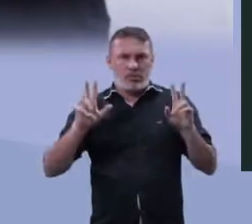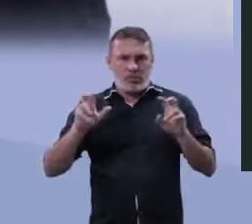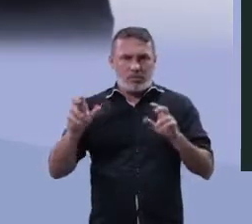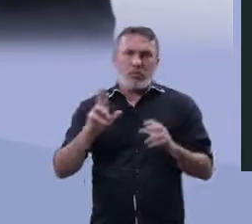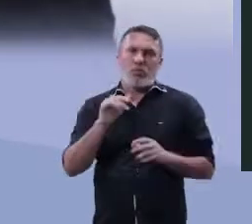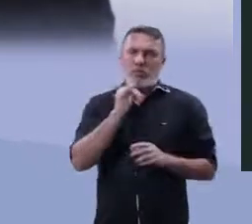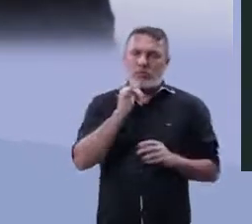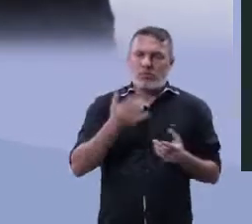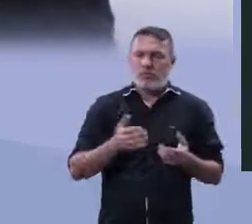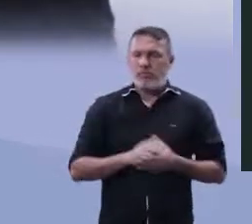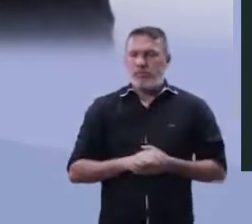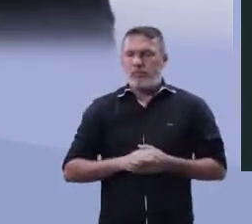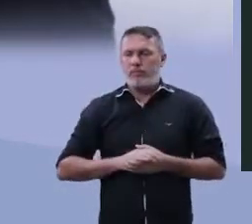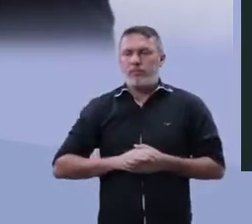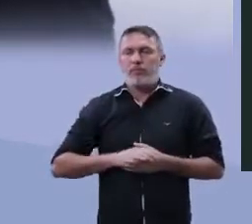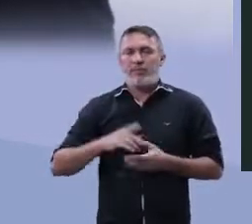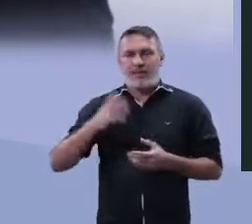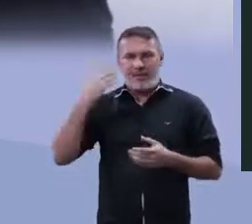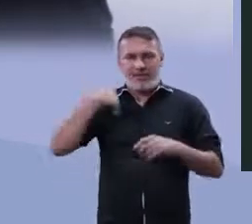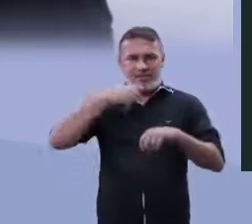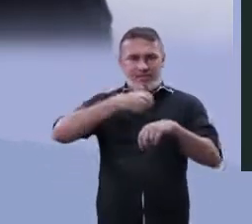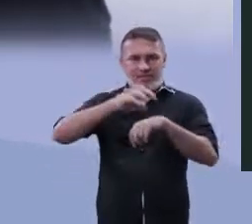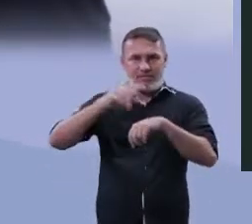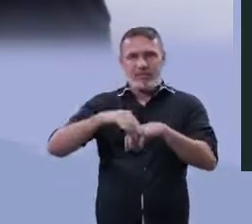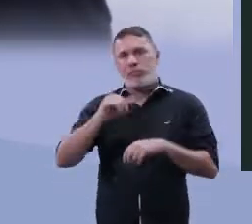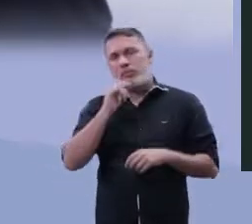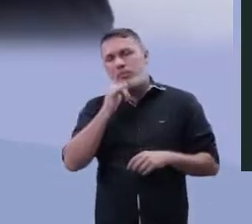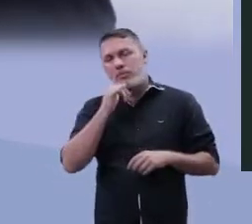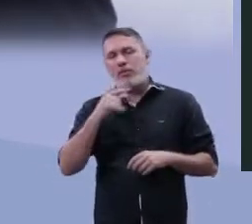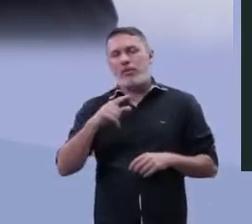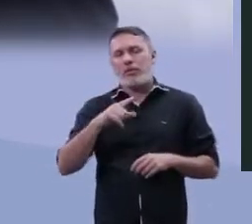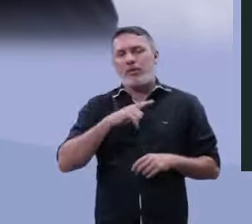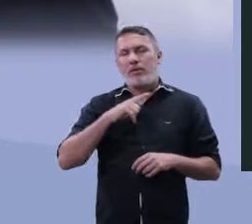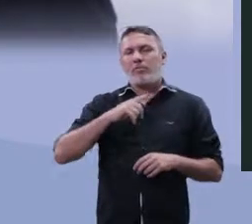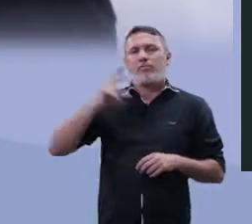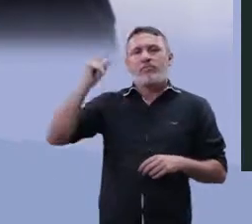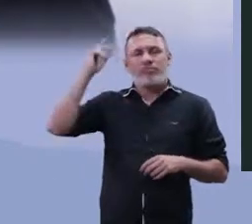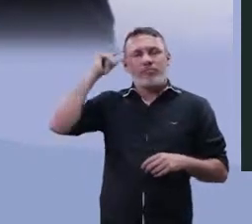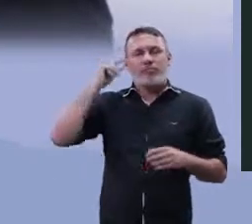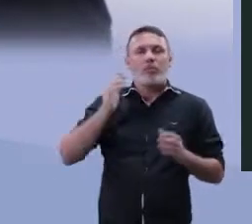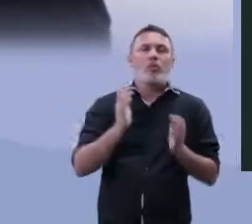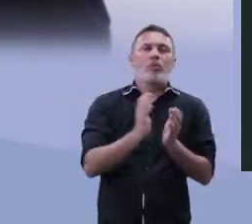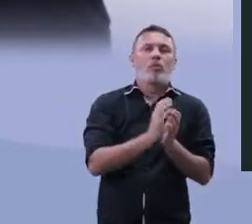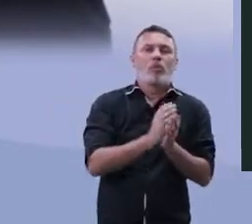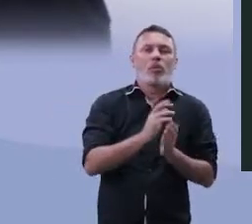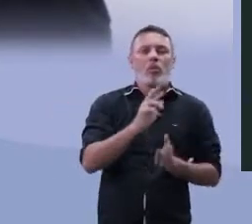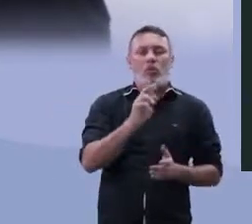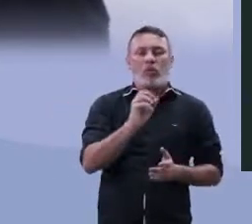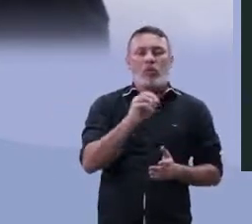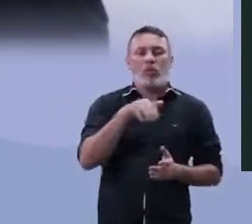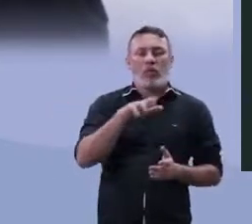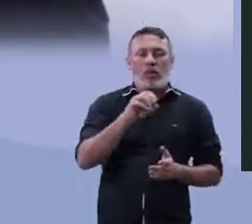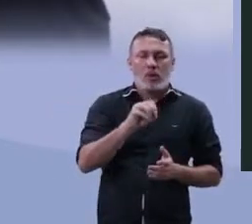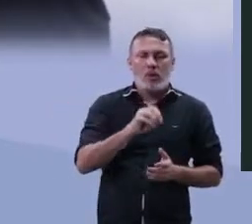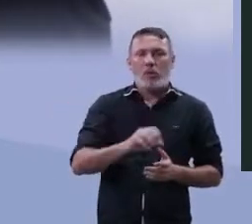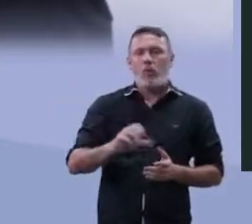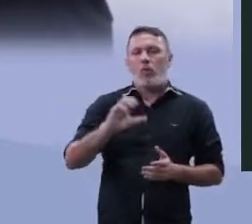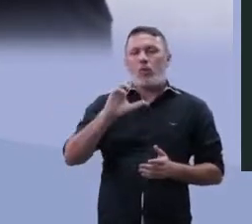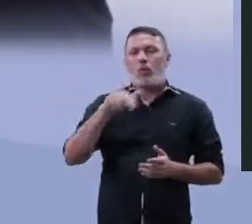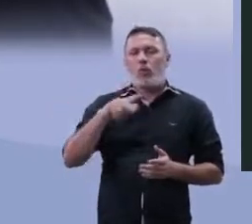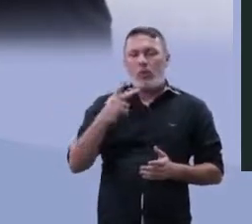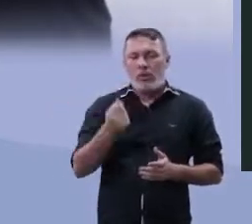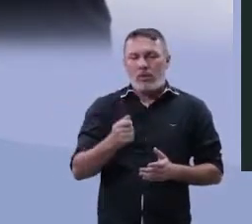outros temas, né? Se, por exemplo, naqueles que eu falei, por exemplo, Euclides da Cunha, Silvio Romero, para trazer